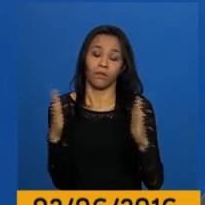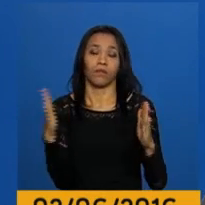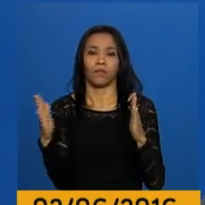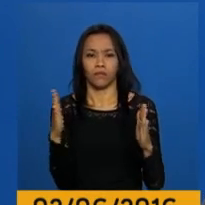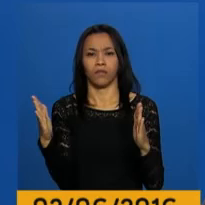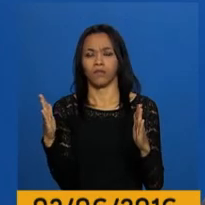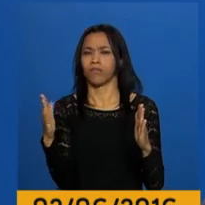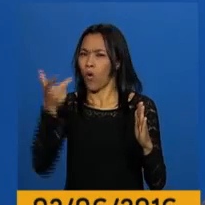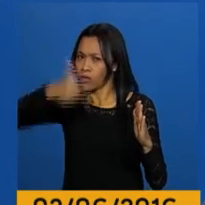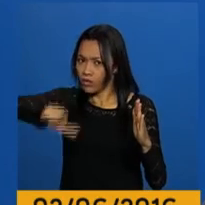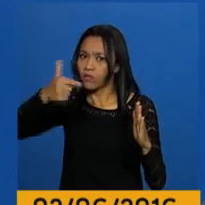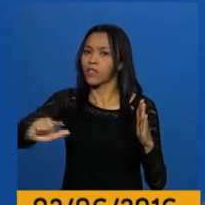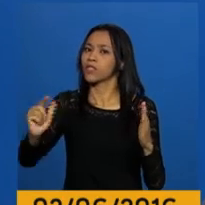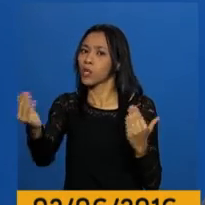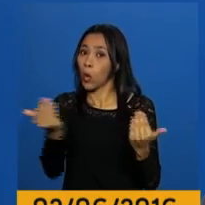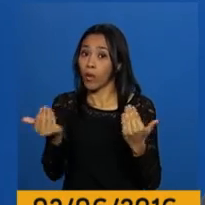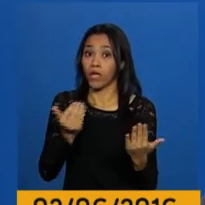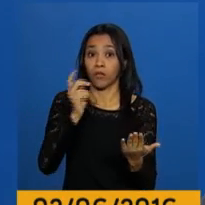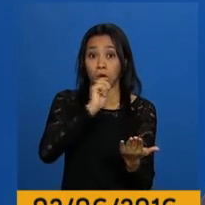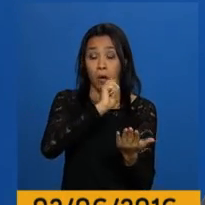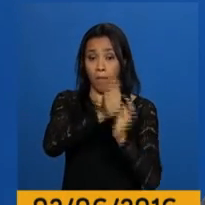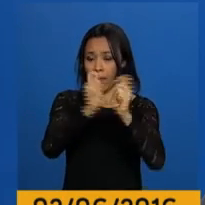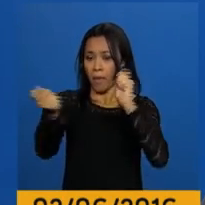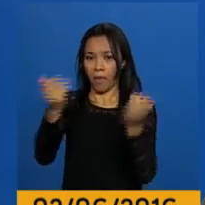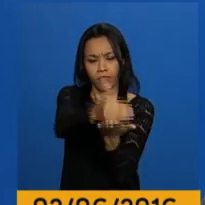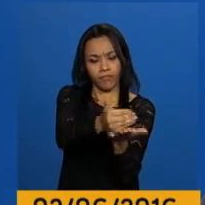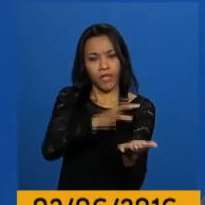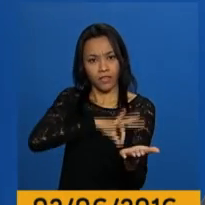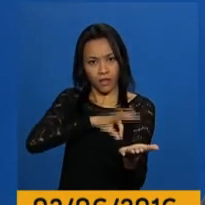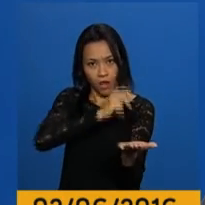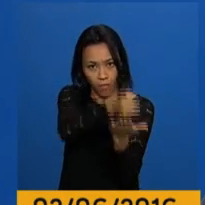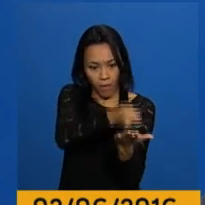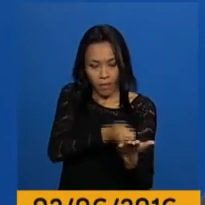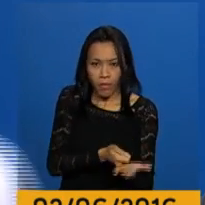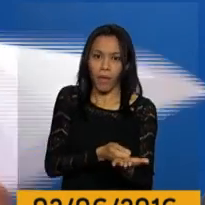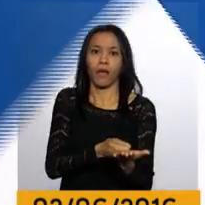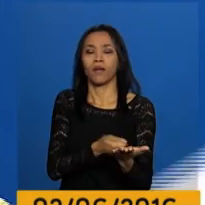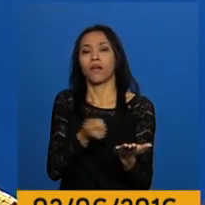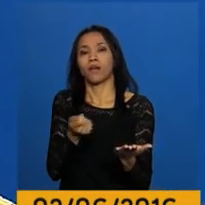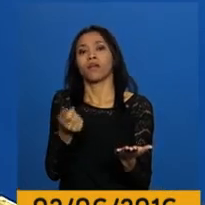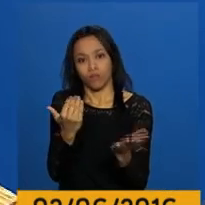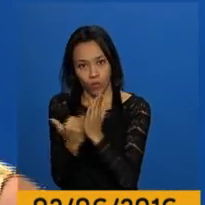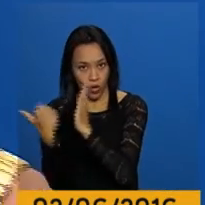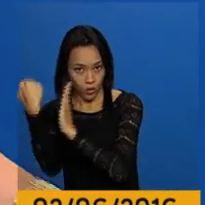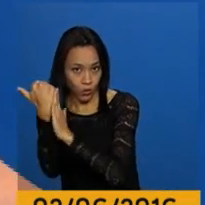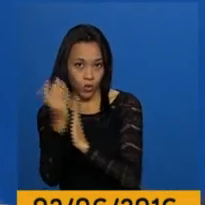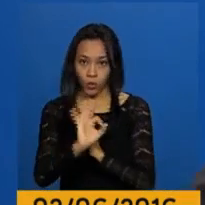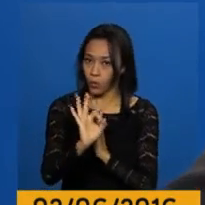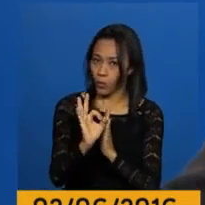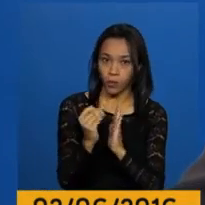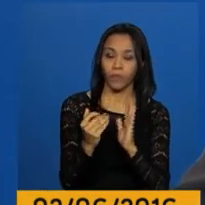novamente, comparando a folha de pagamentos do governo federal com e sem reajuste, então nós teríamos um